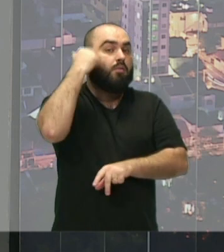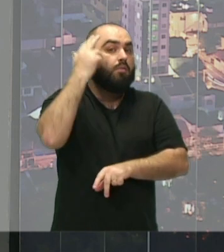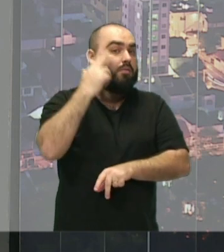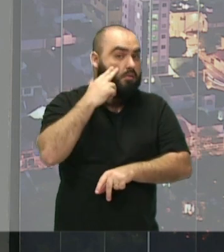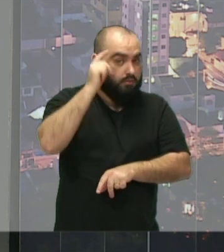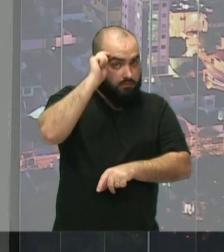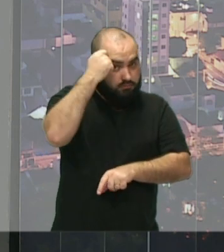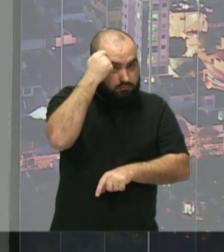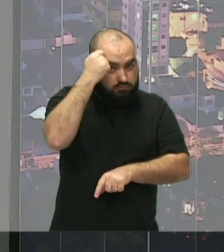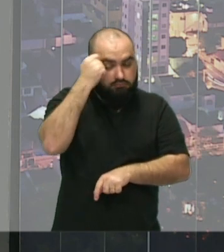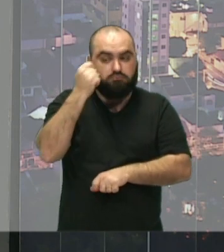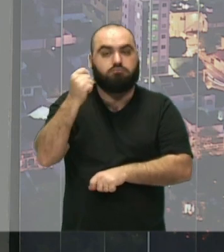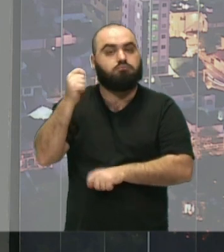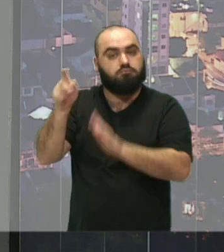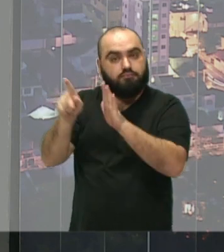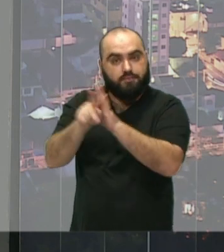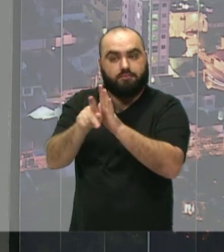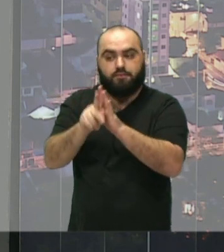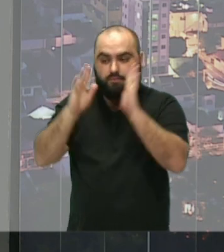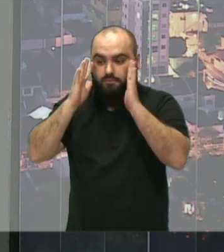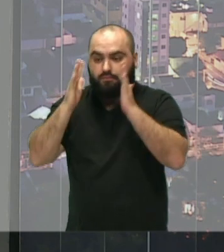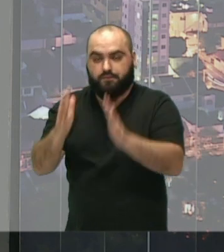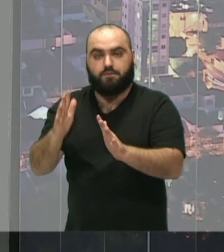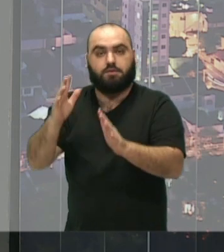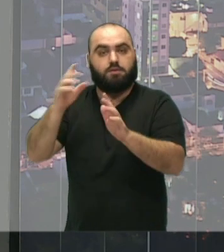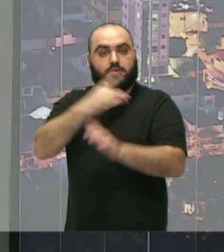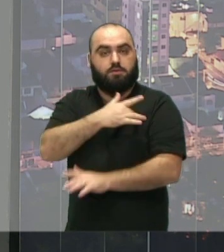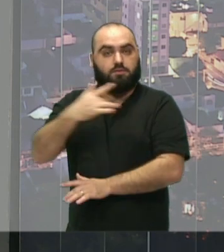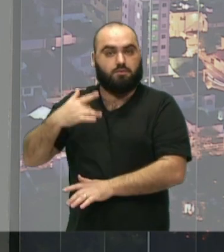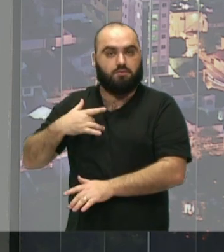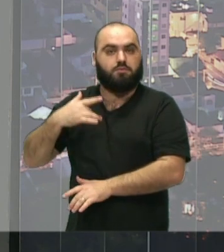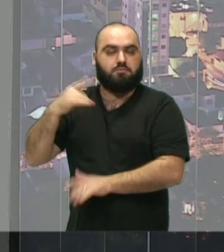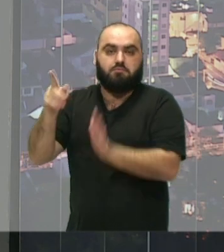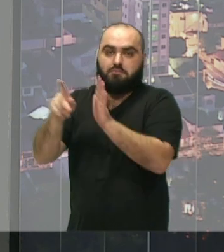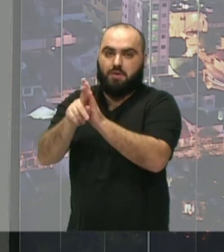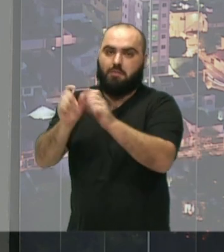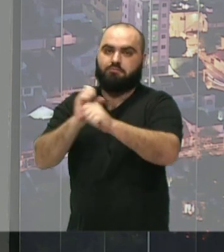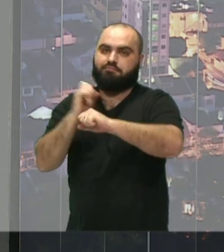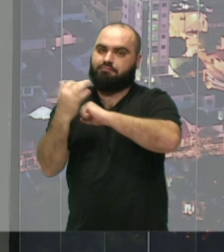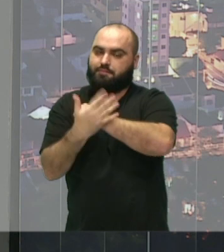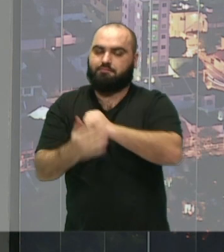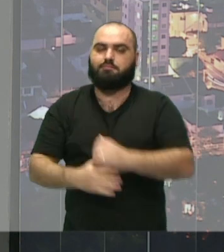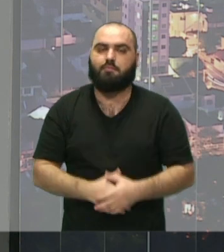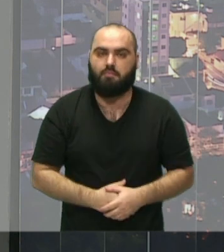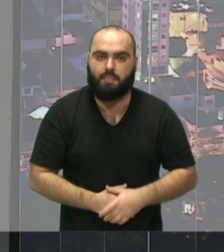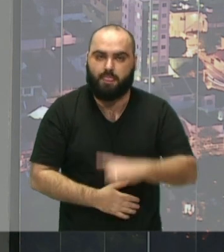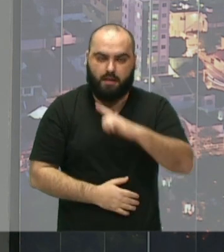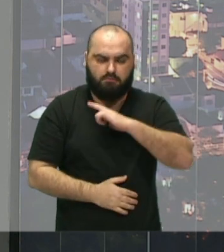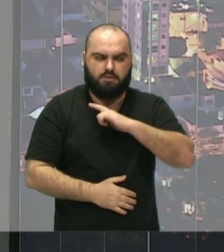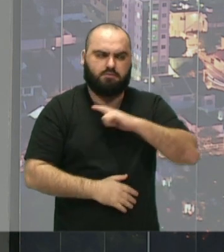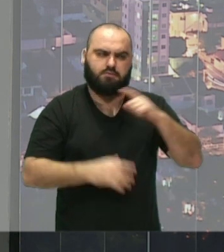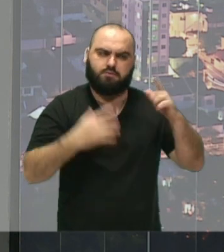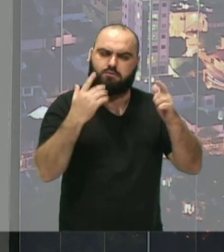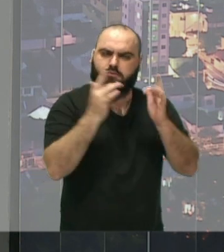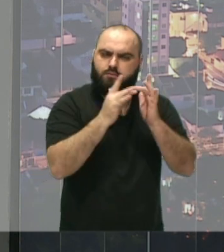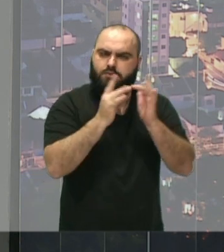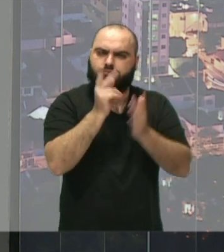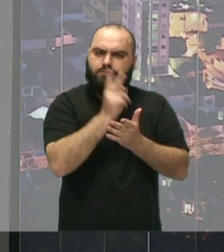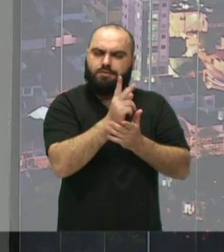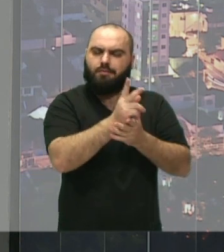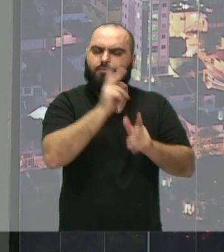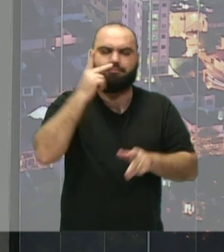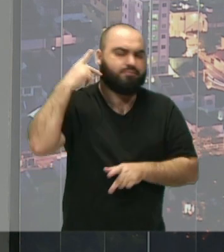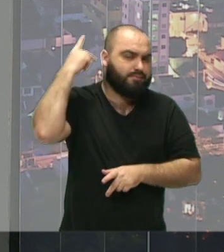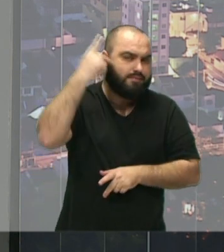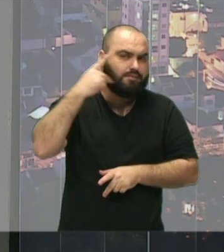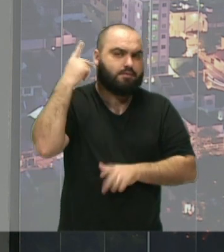de atenção à saúde durante a pandemia de Covid-19. Envolvida nas discussões sobre políticas públicas de promoção da igualdade